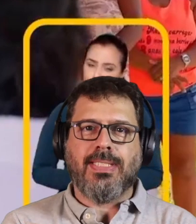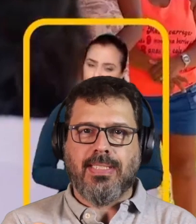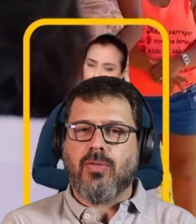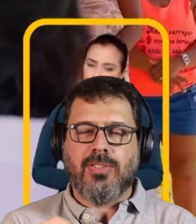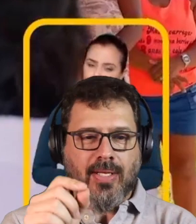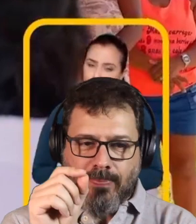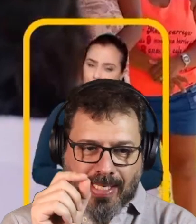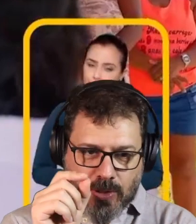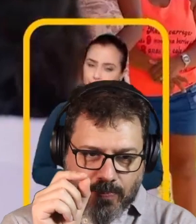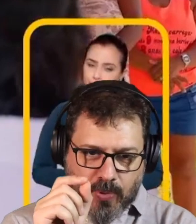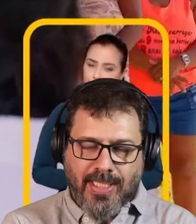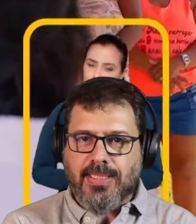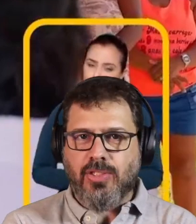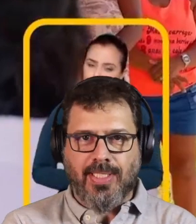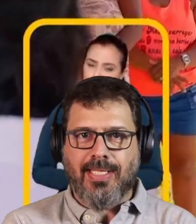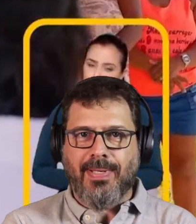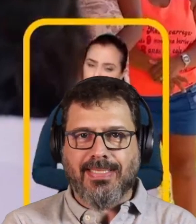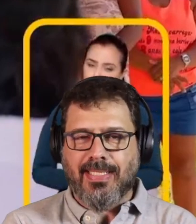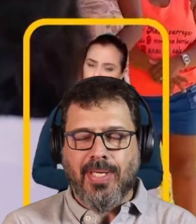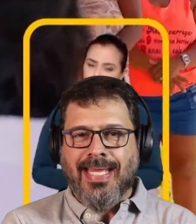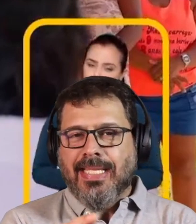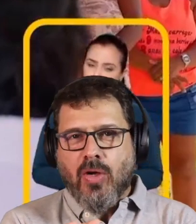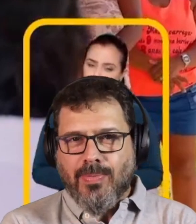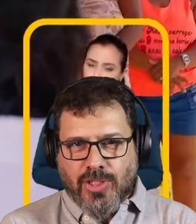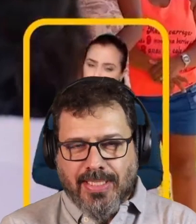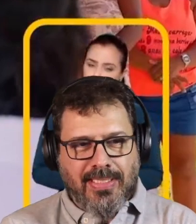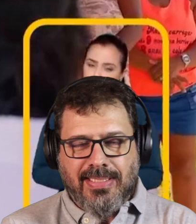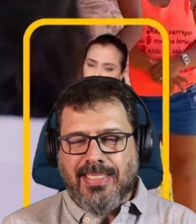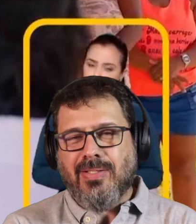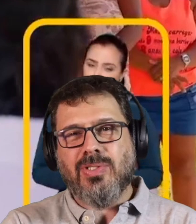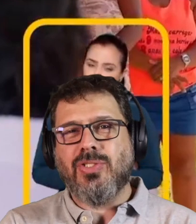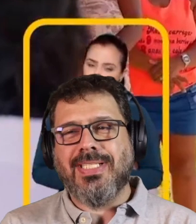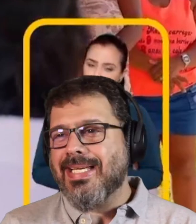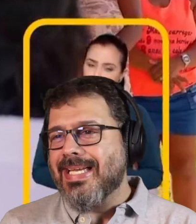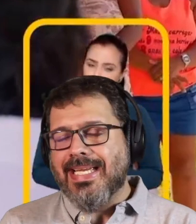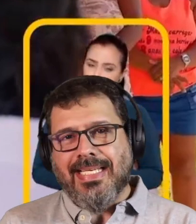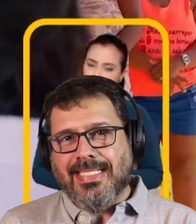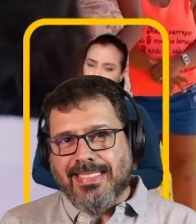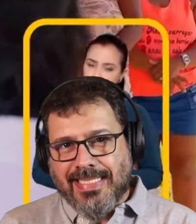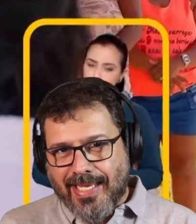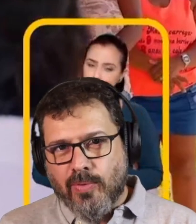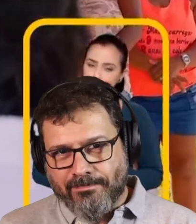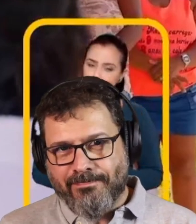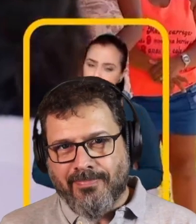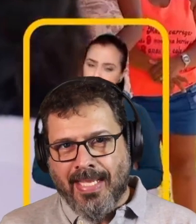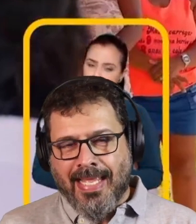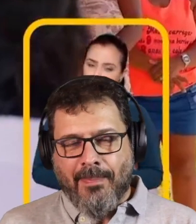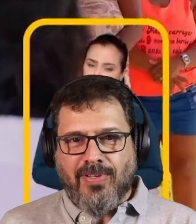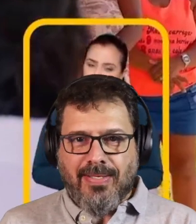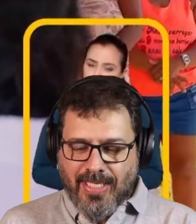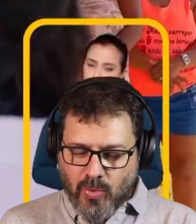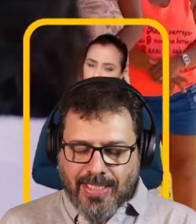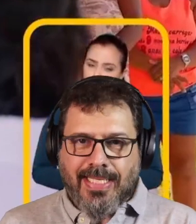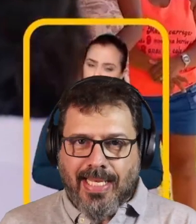liberalismo brasileiro. Isso aqui é um liberalismo progressista que está aparecendo. Tem alguma chance nessa eleição? Gente, zero.